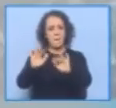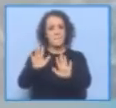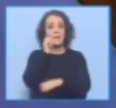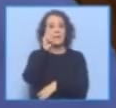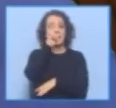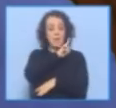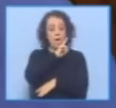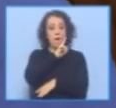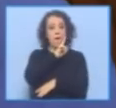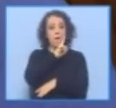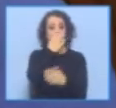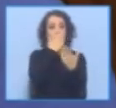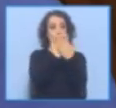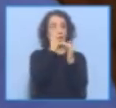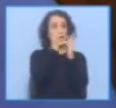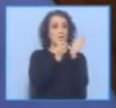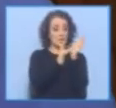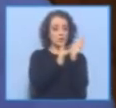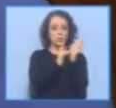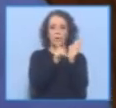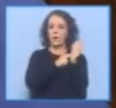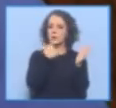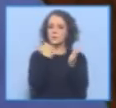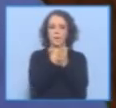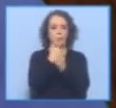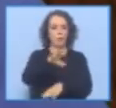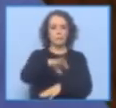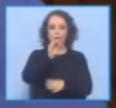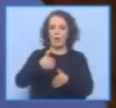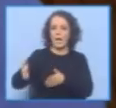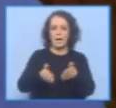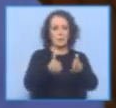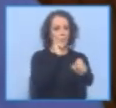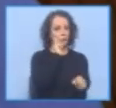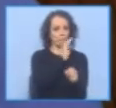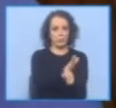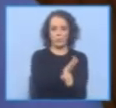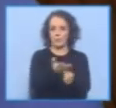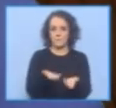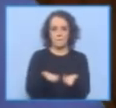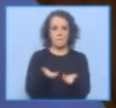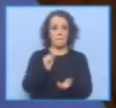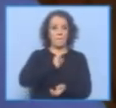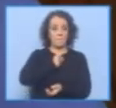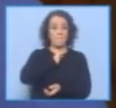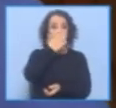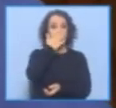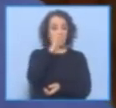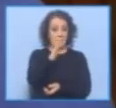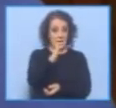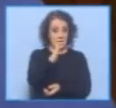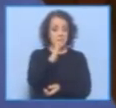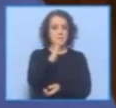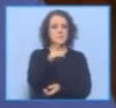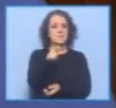Cristo depois segue forçosamente outro caminho, não é? É que a mim me parece que esta é